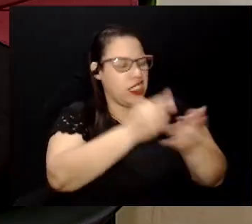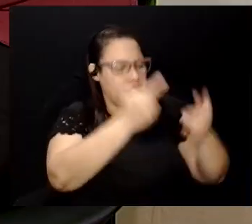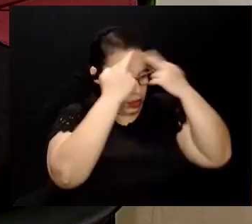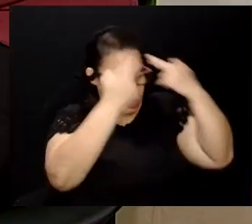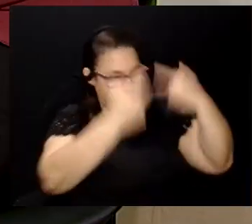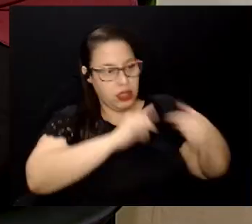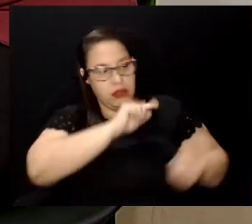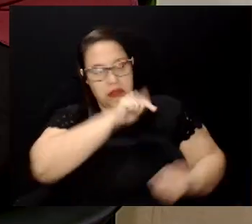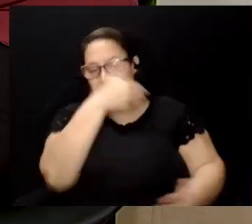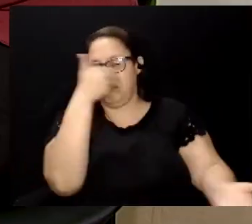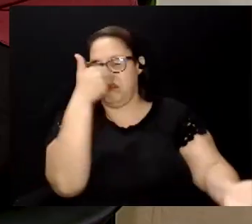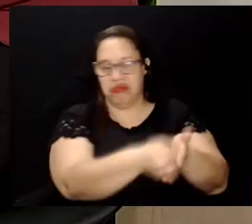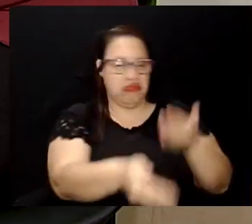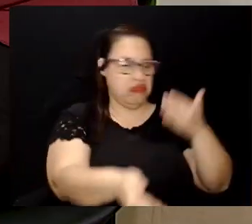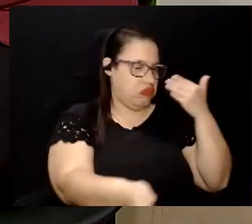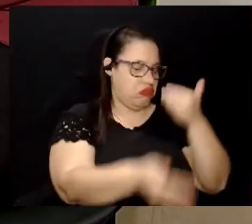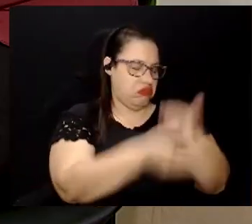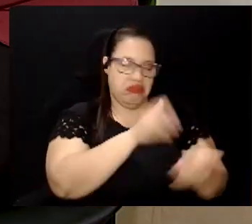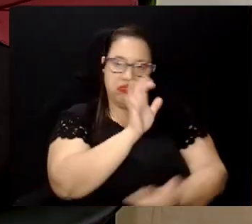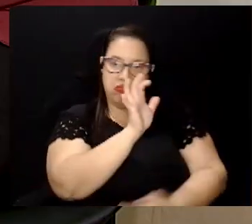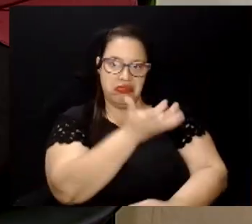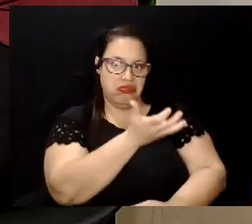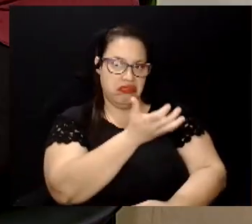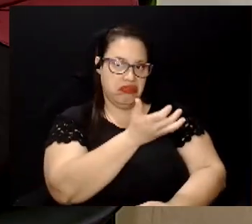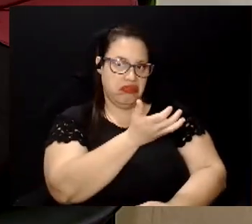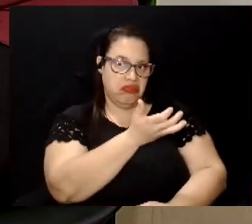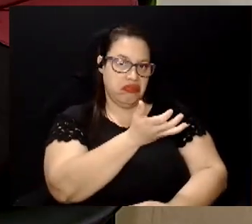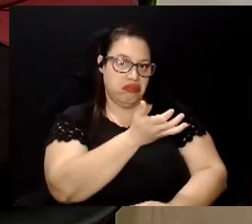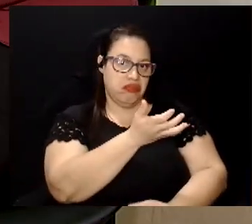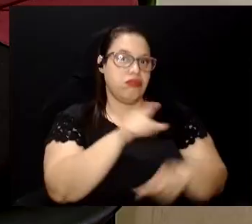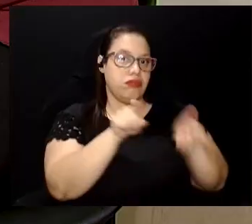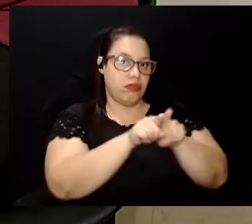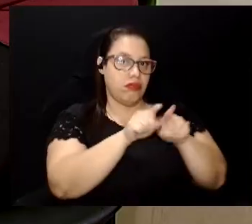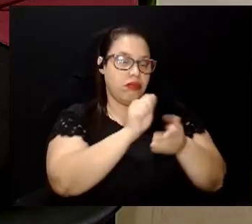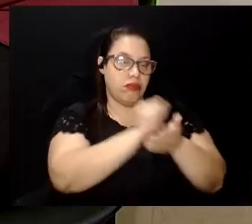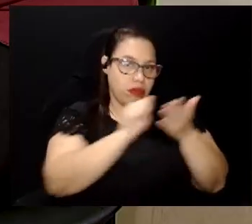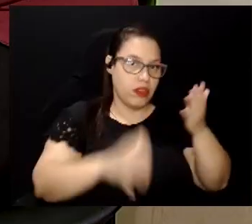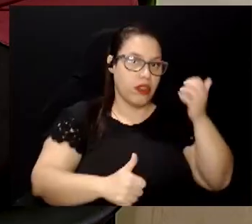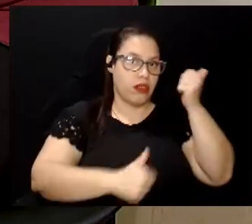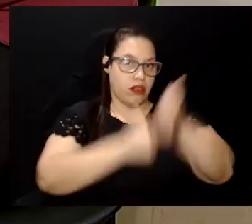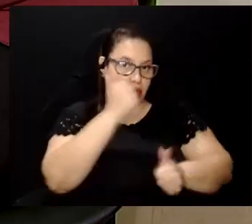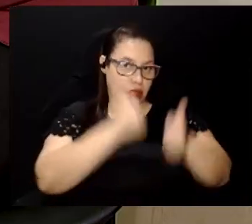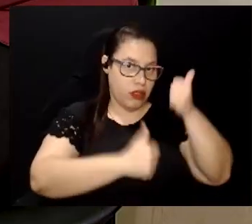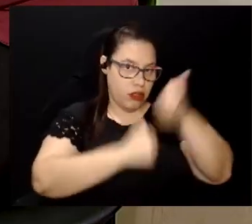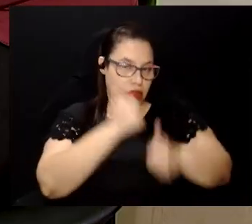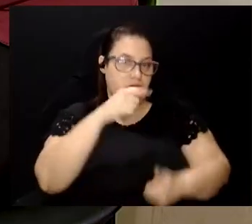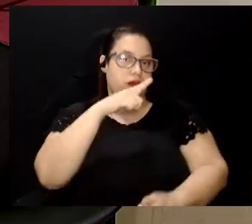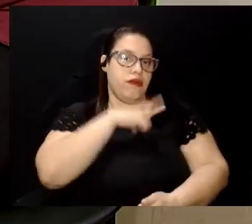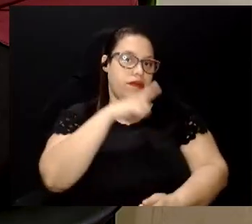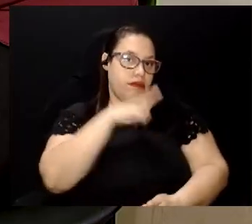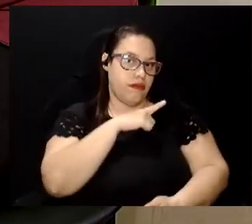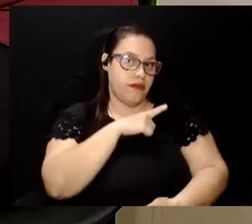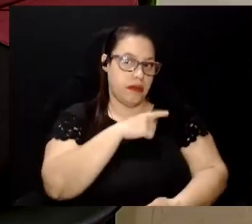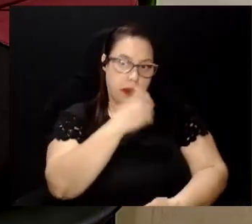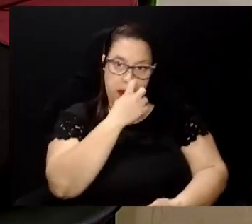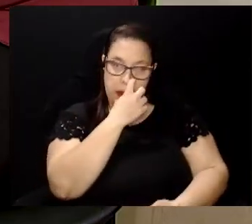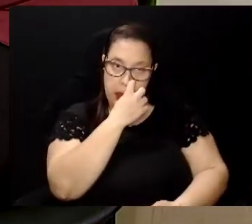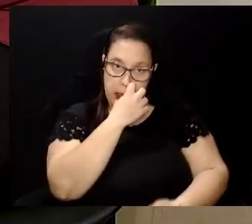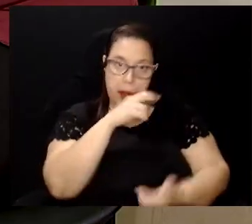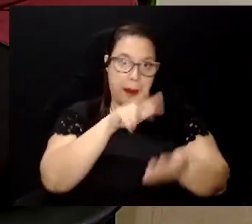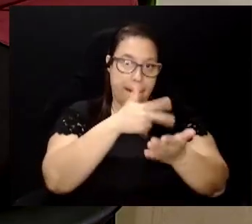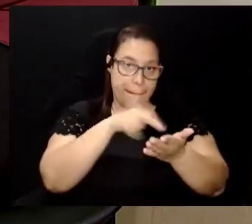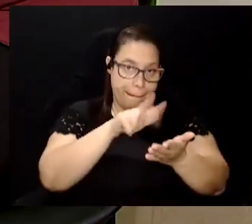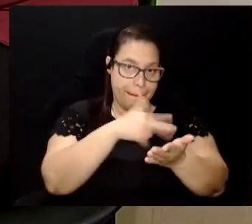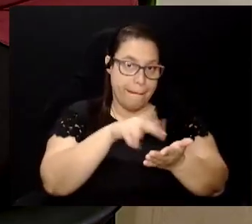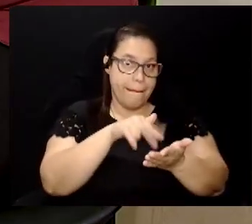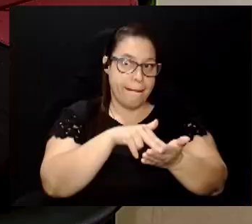que acontece. Mas a gente também tem atividade esportiva, a gente tem atividade de dança. Ai, que legal. Eles